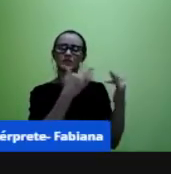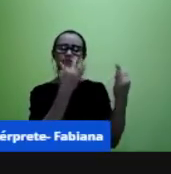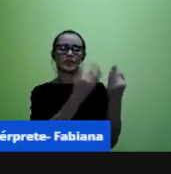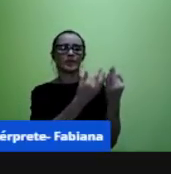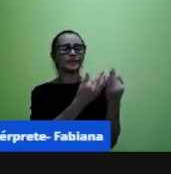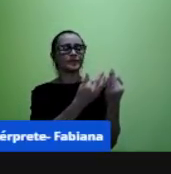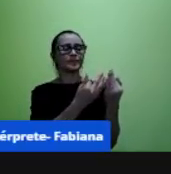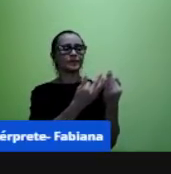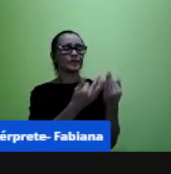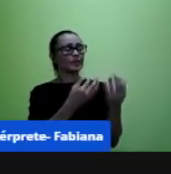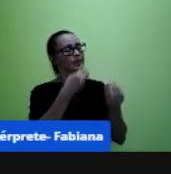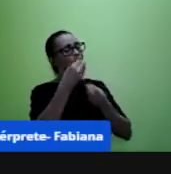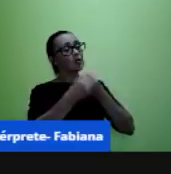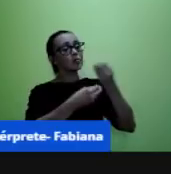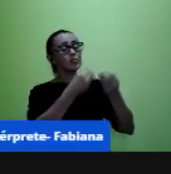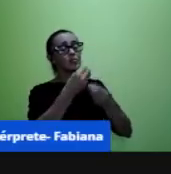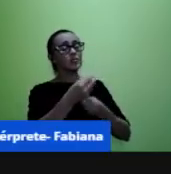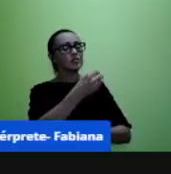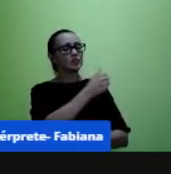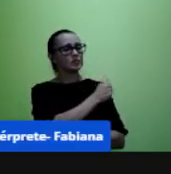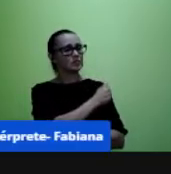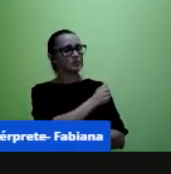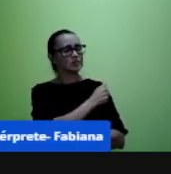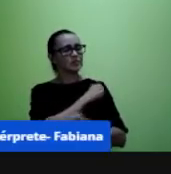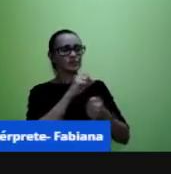a atividade? Se ele realizou